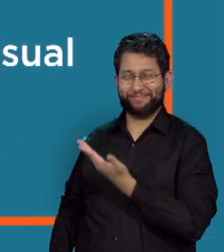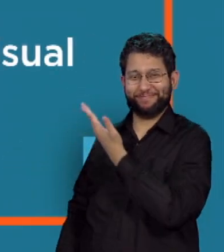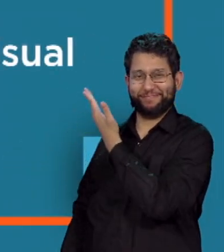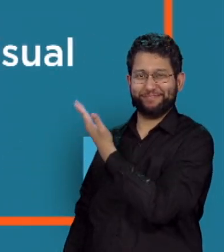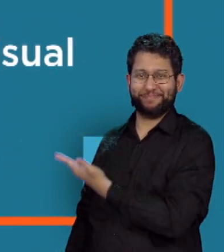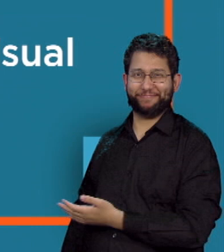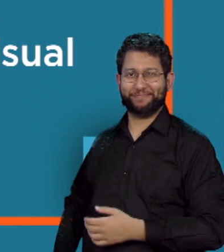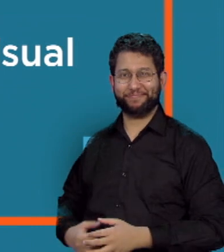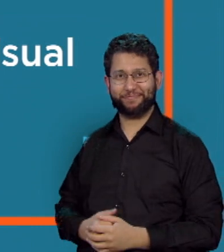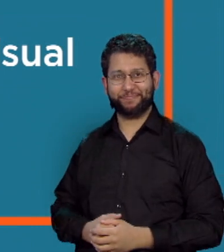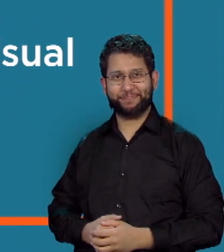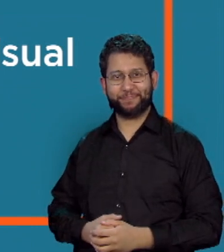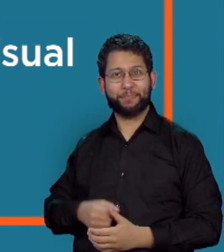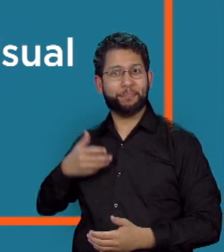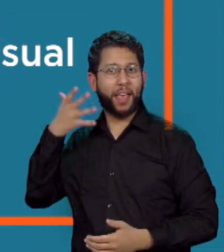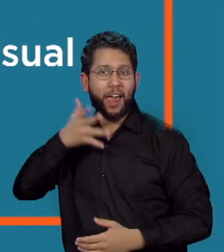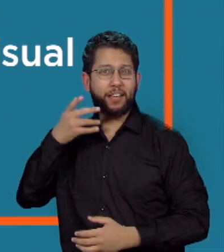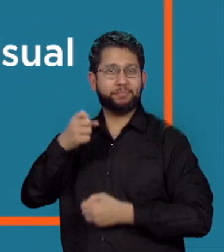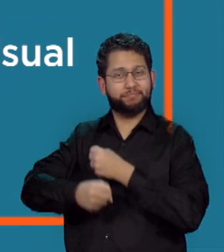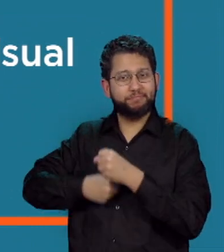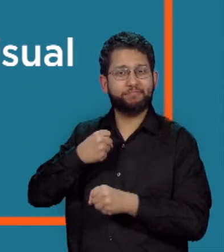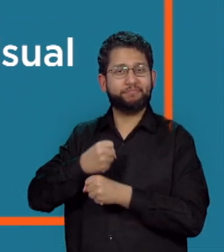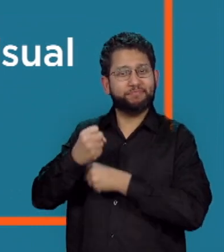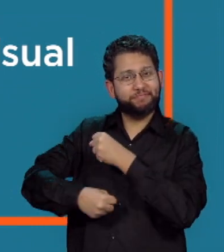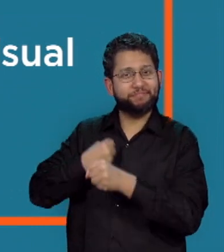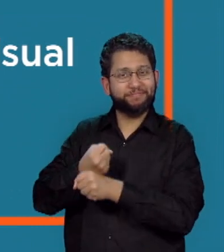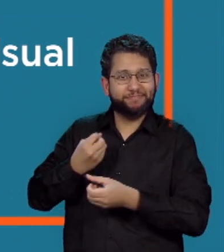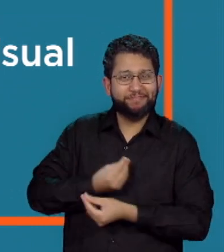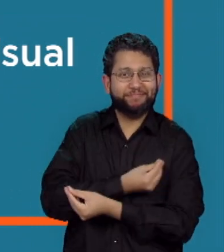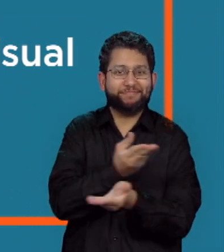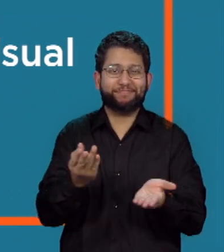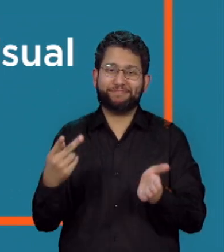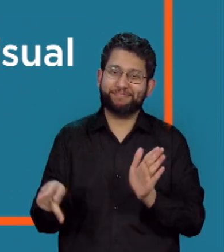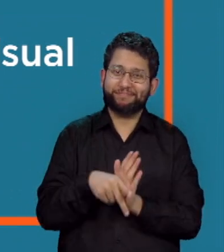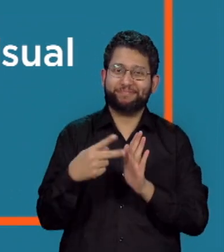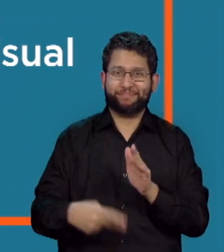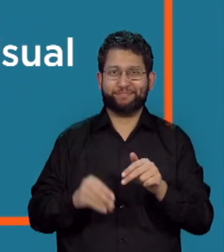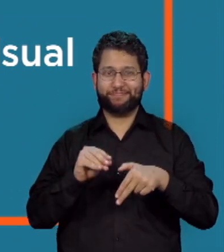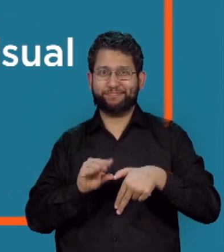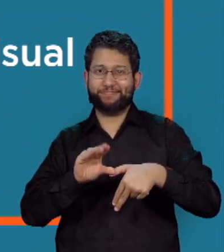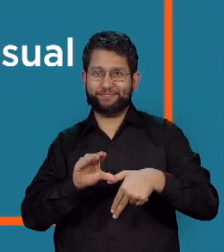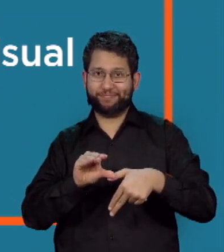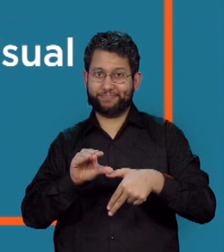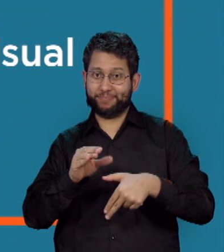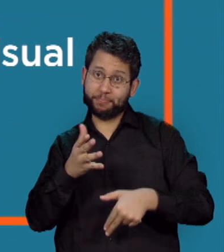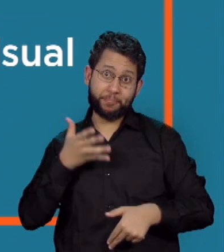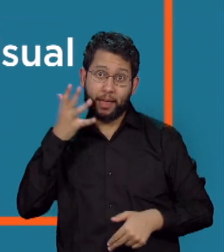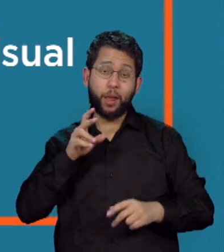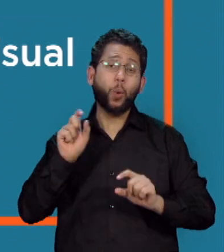Anchieta. Palestra número 2, os cursos de formação para o audiovisual, Alessandra Meleiro.